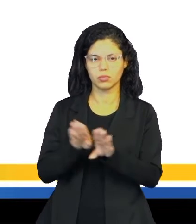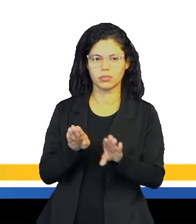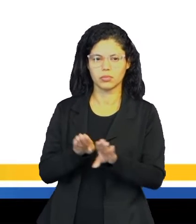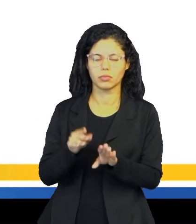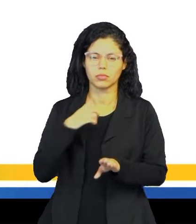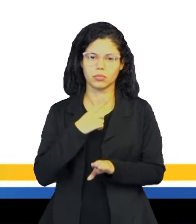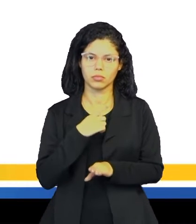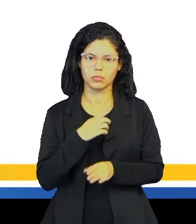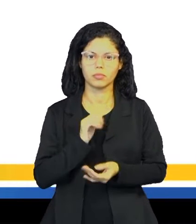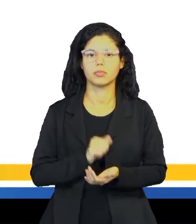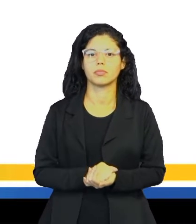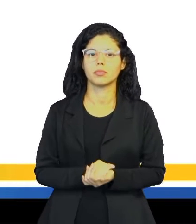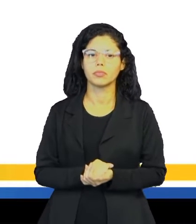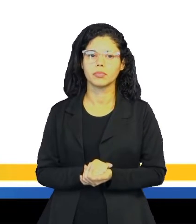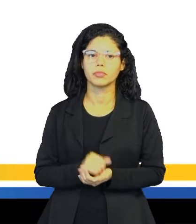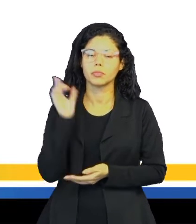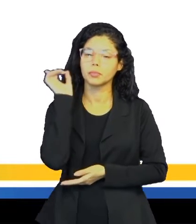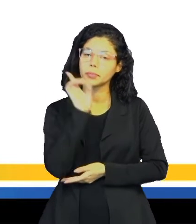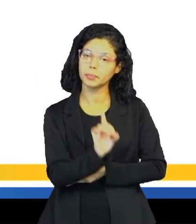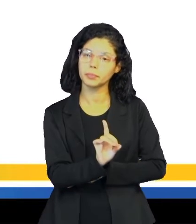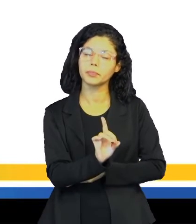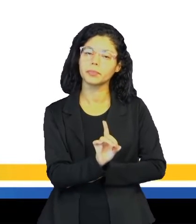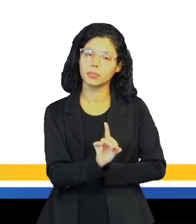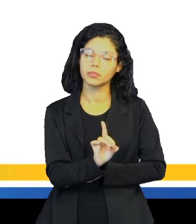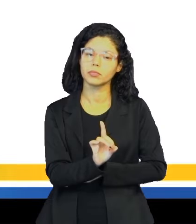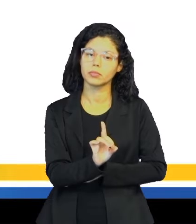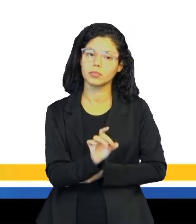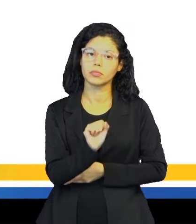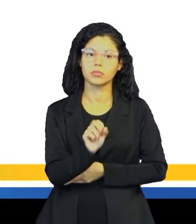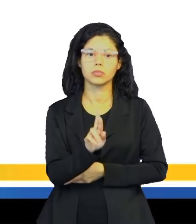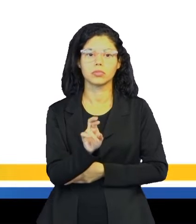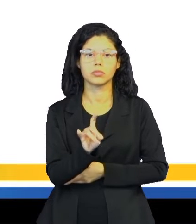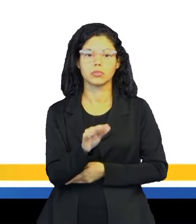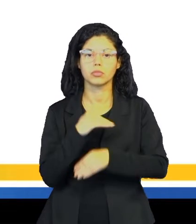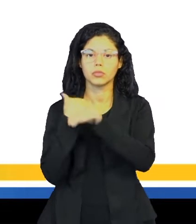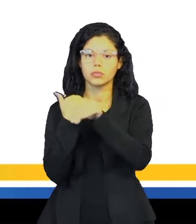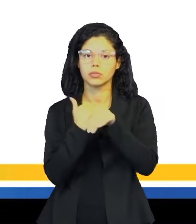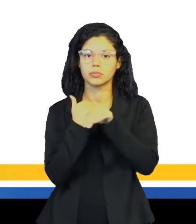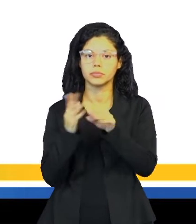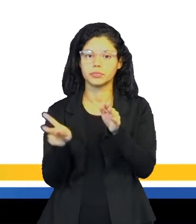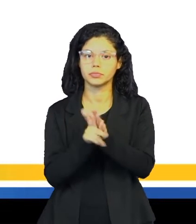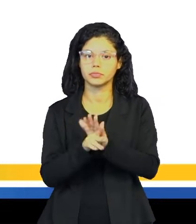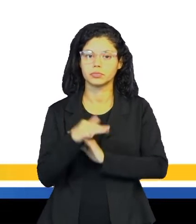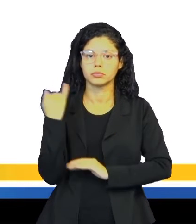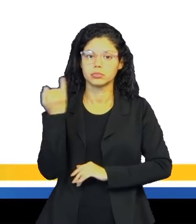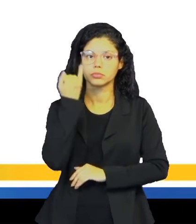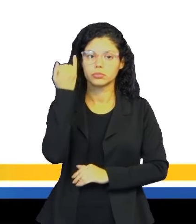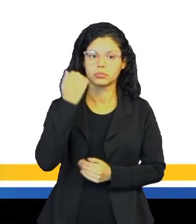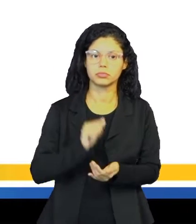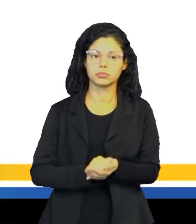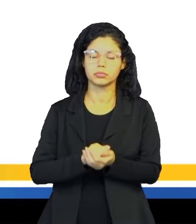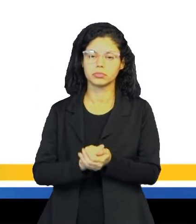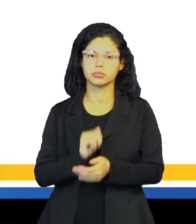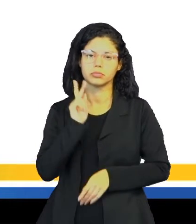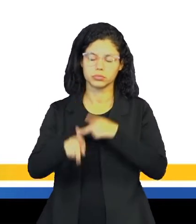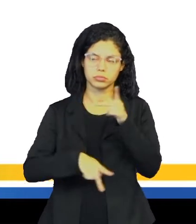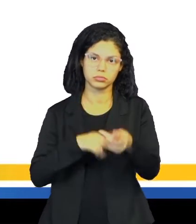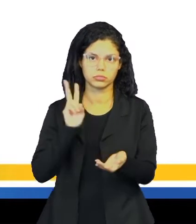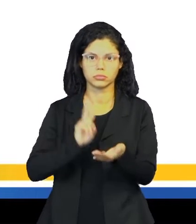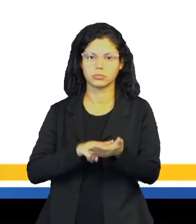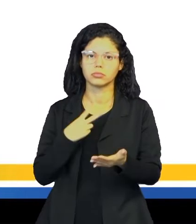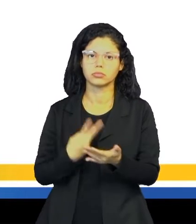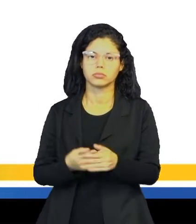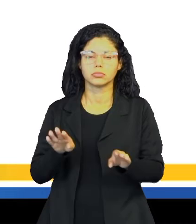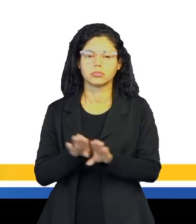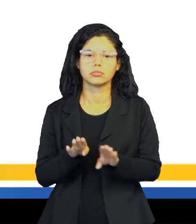também um direito, né, e é um direito subjetivo. É igualmente uma função de soberania popular, né, pois traduz, né, o